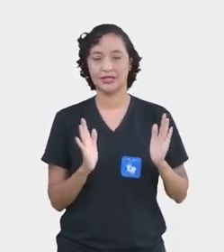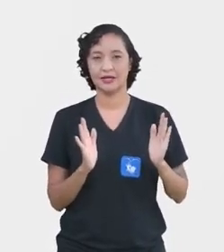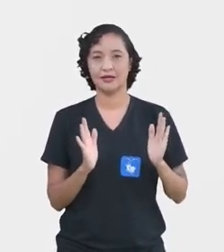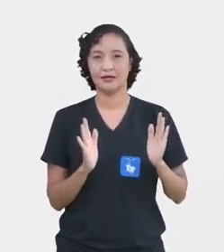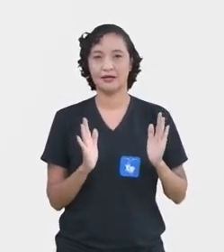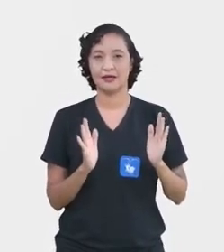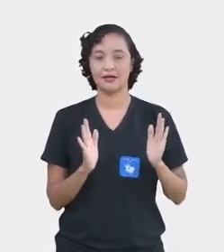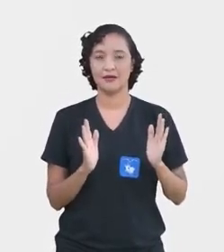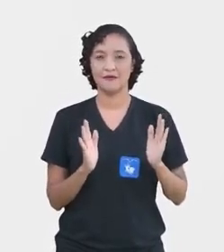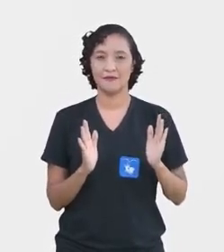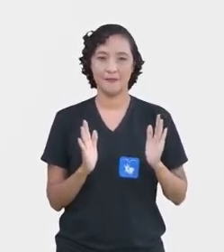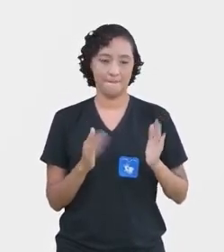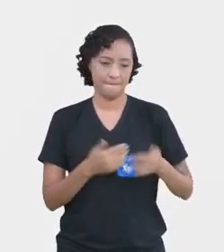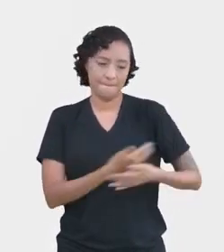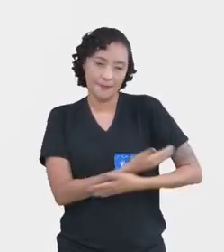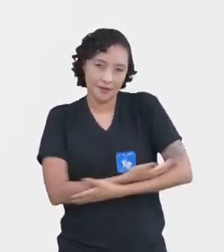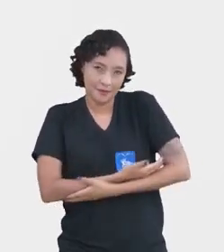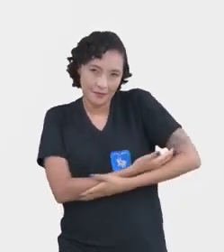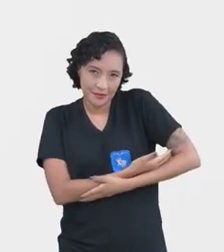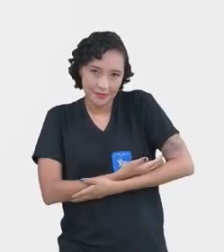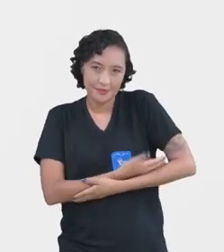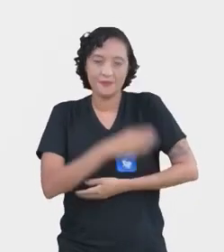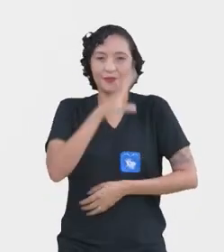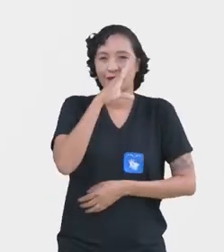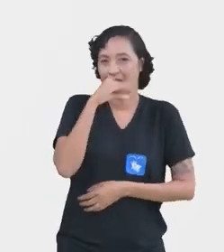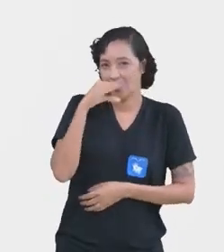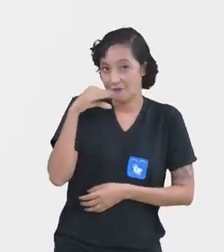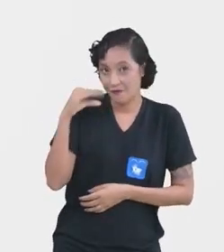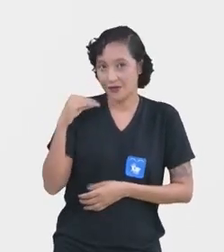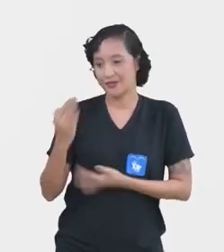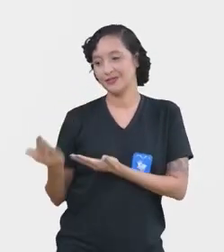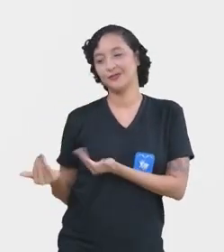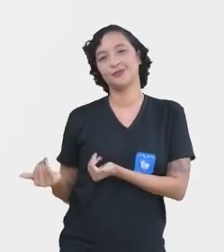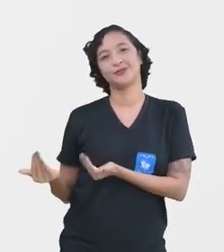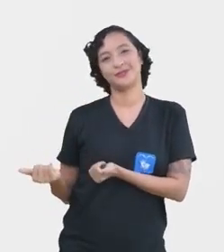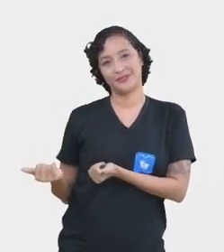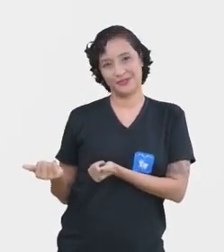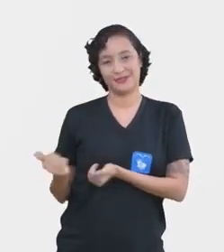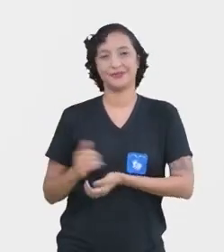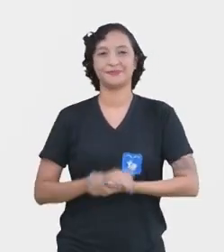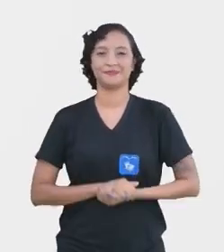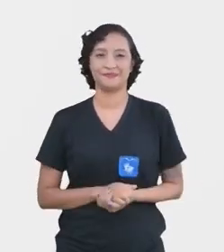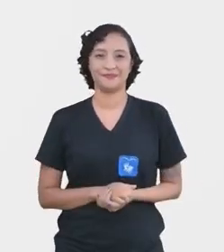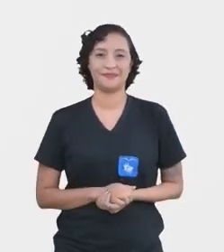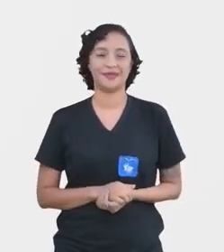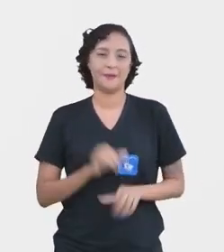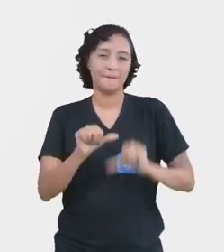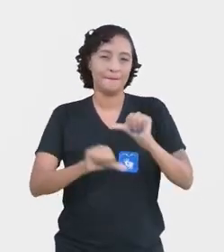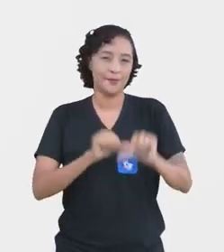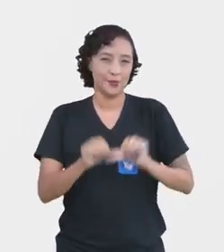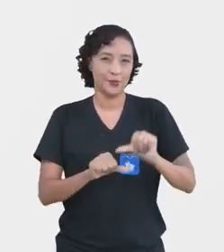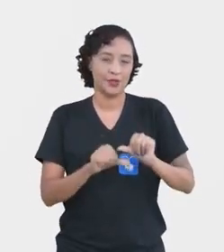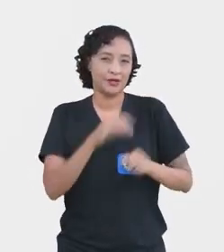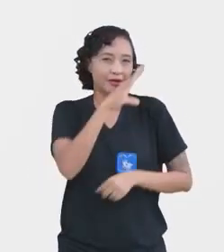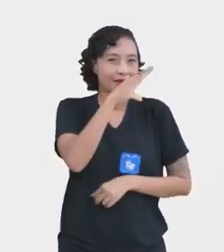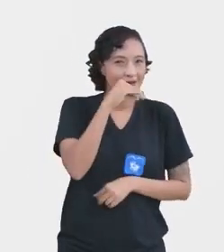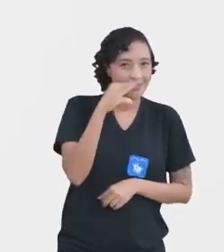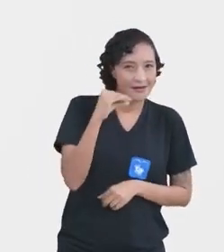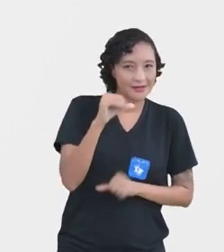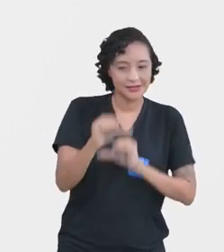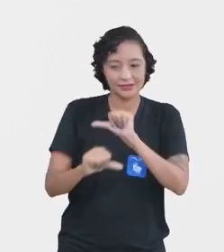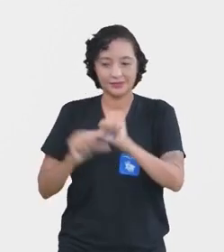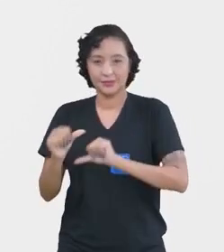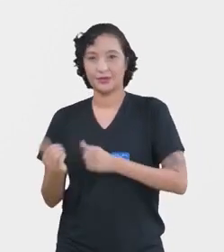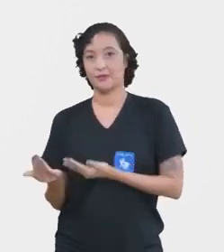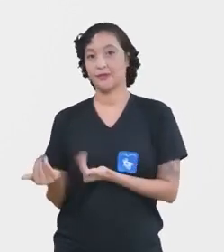a adolescência. Nós passamos de ser crianças para ser adolescente. E aqui eu faço